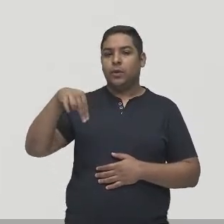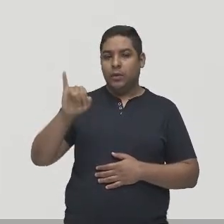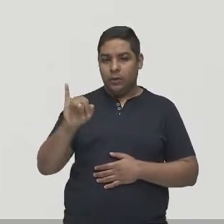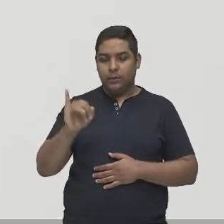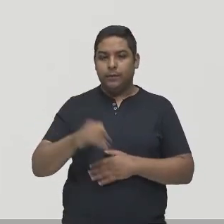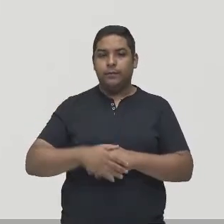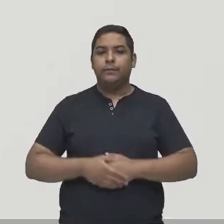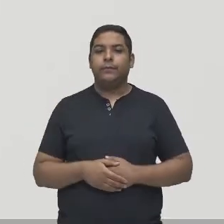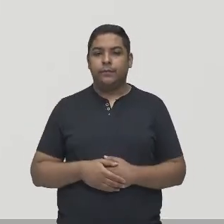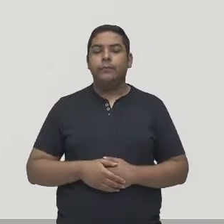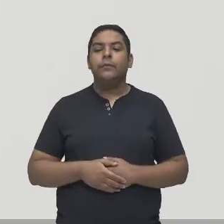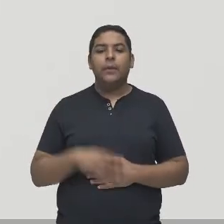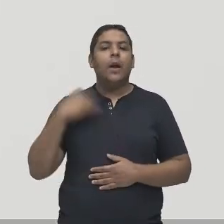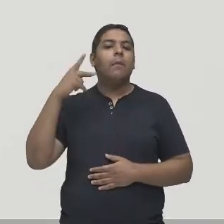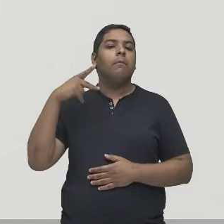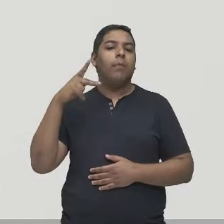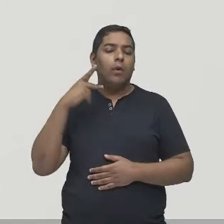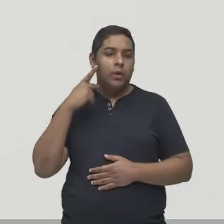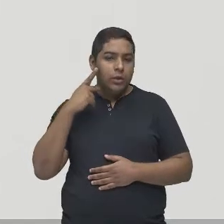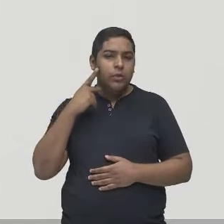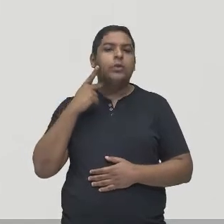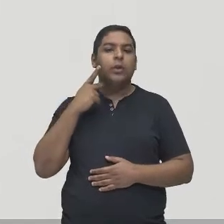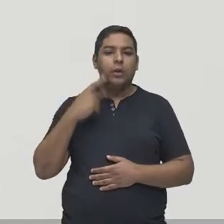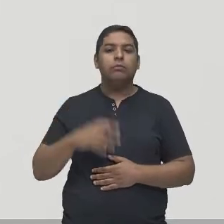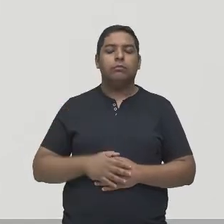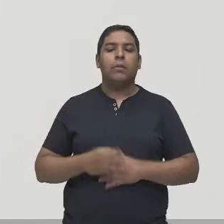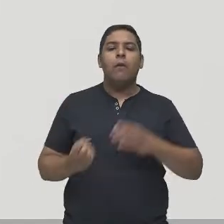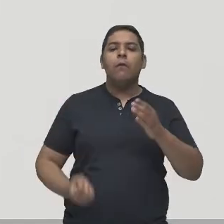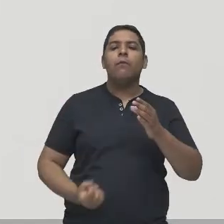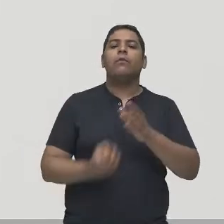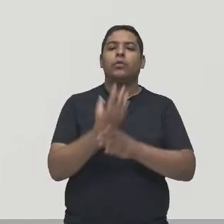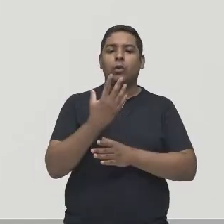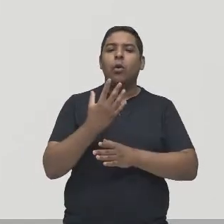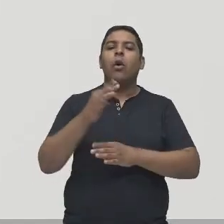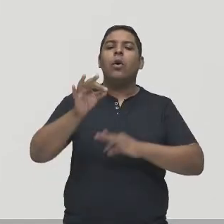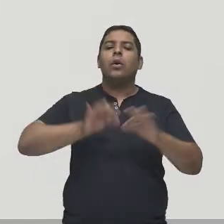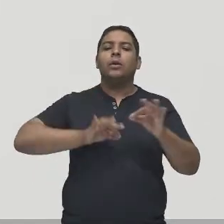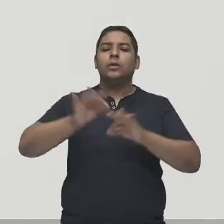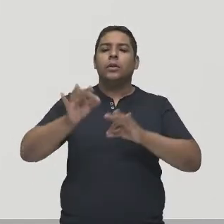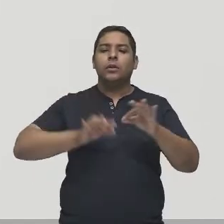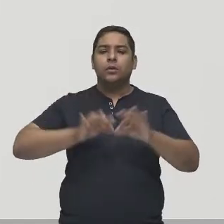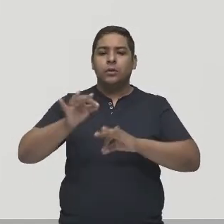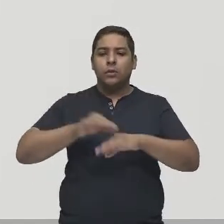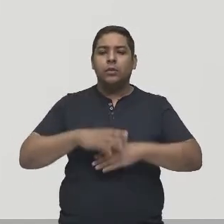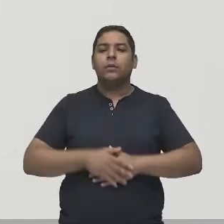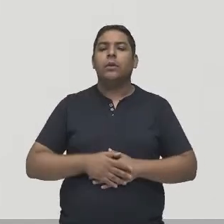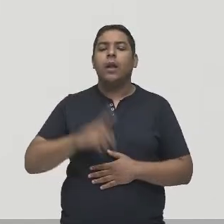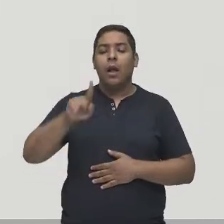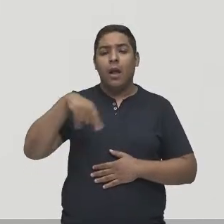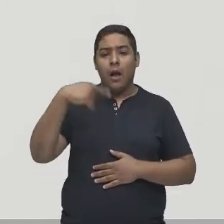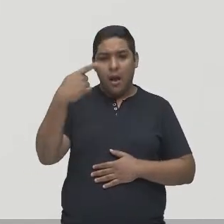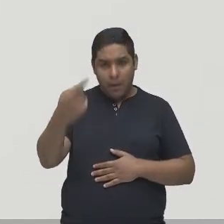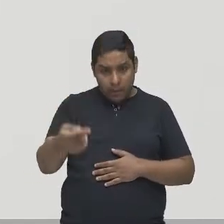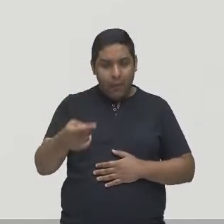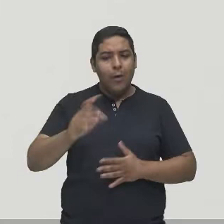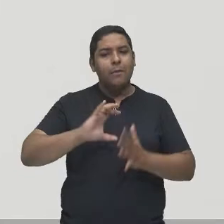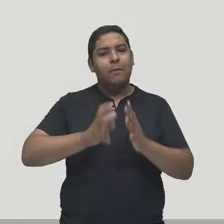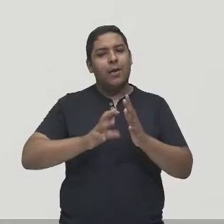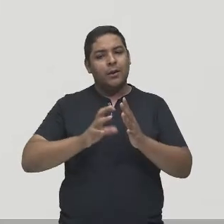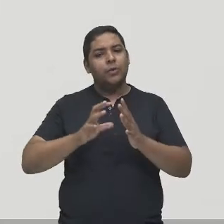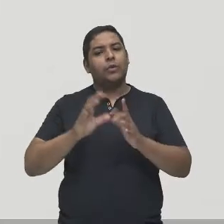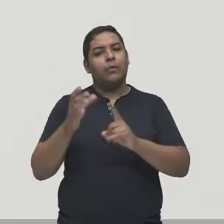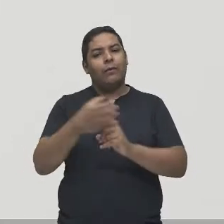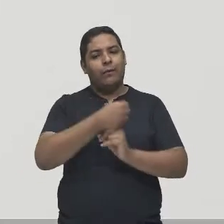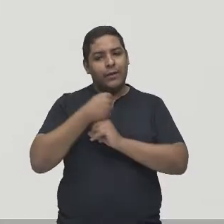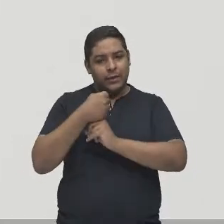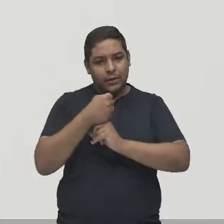política, certo? E fundou uma organização que vai mais tarde dar origem ao Partido Fascista. O fascismo na Itália,